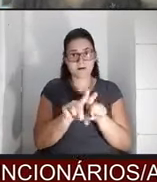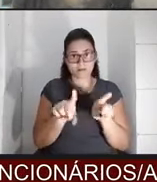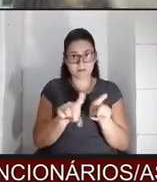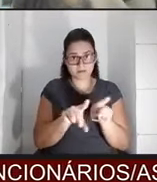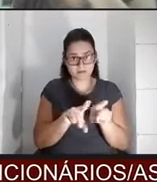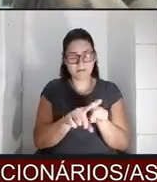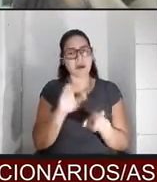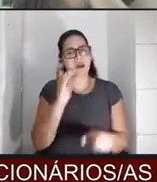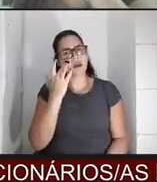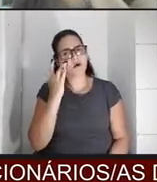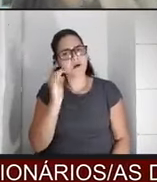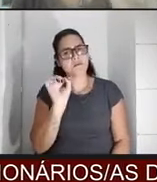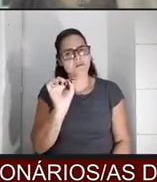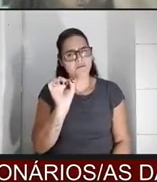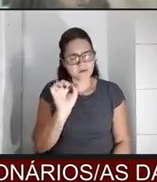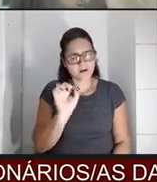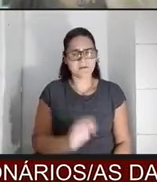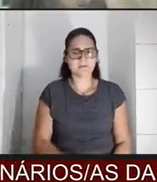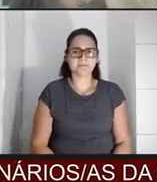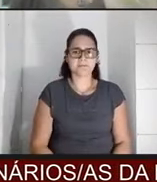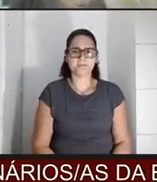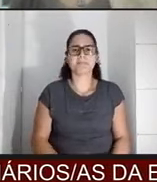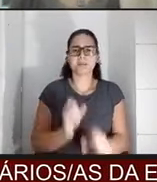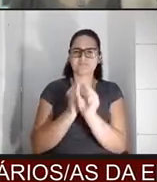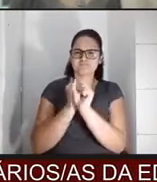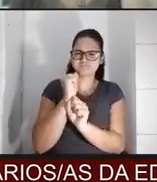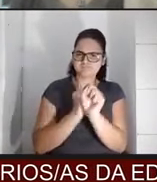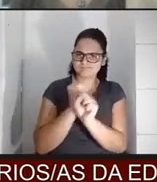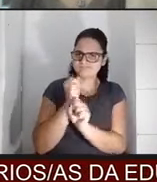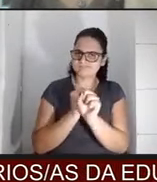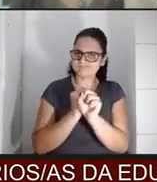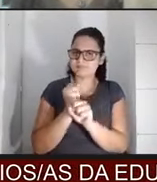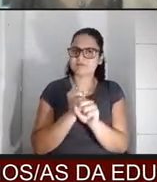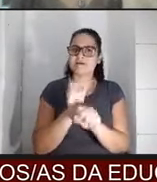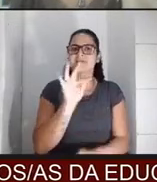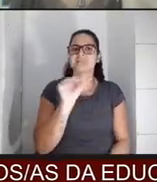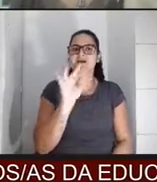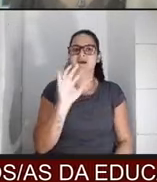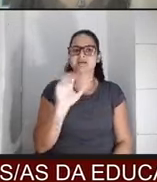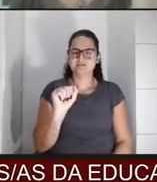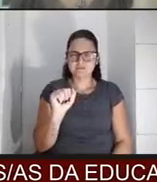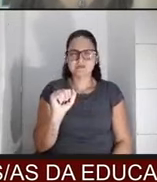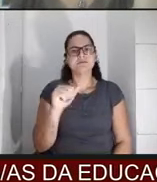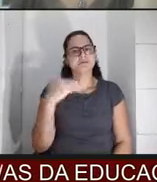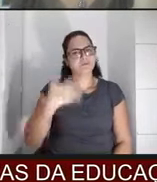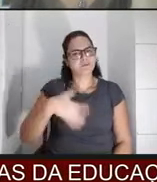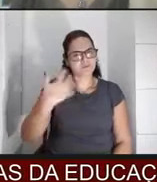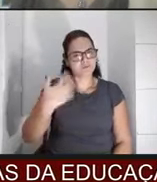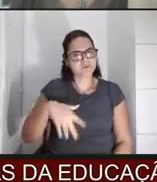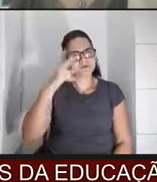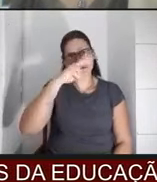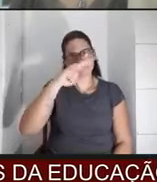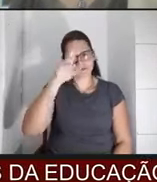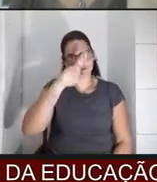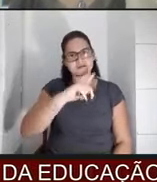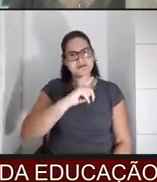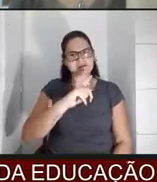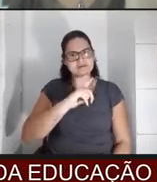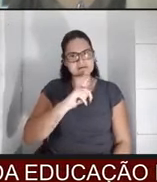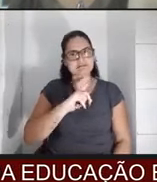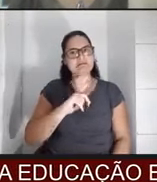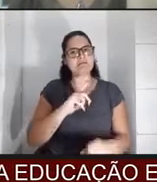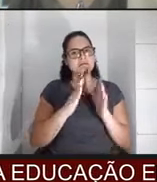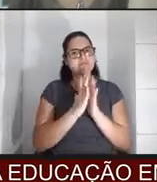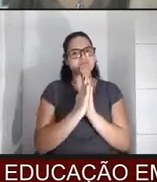meu companheiro de longas datas, Fátima Cleide, com a qual tem uma história também bem larga aí